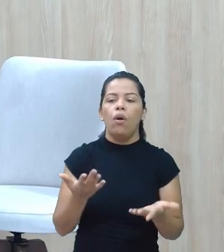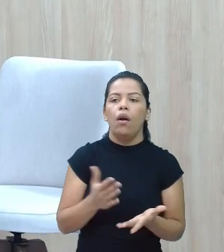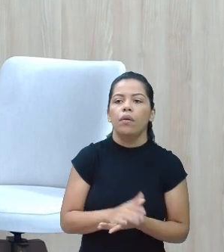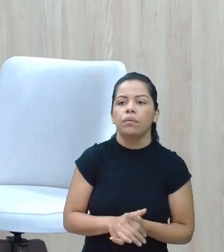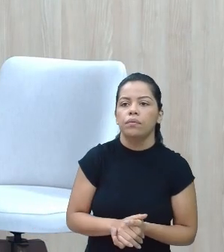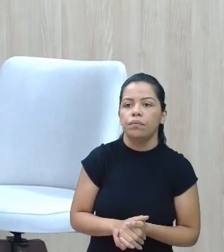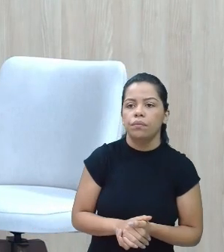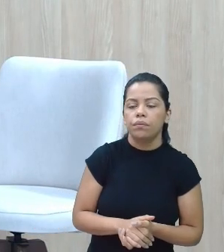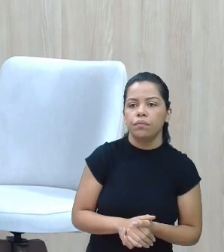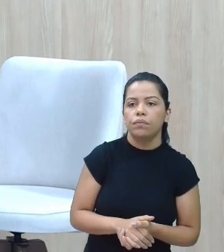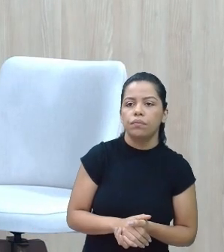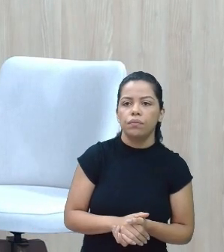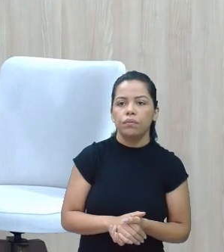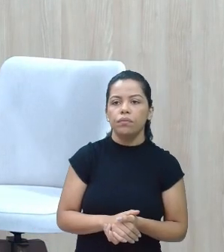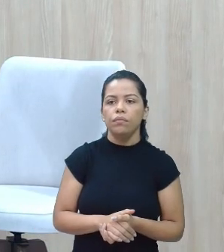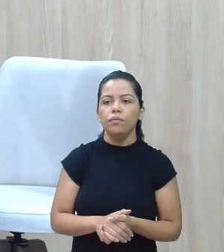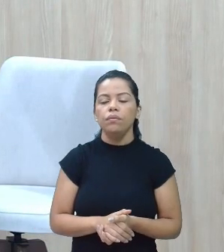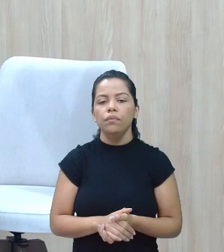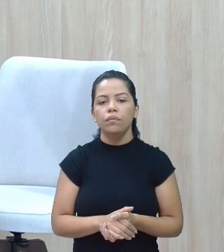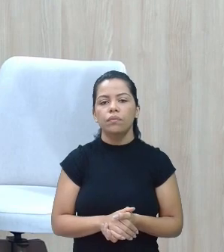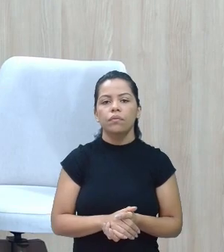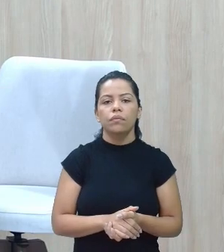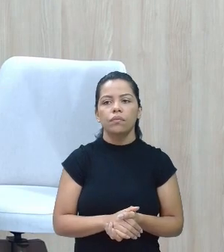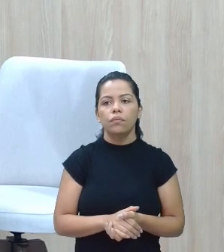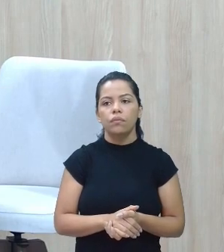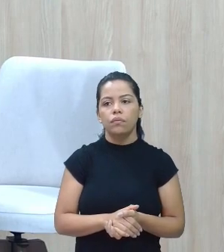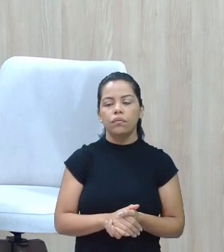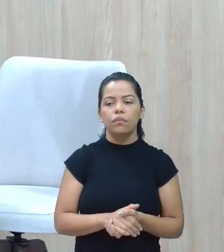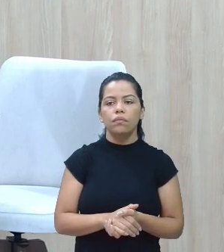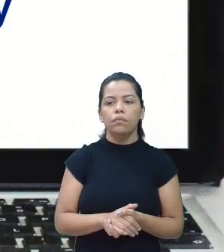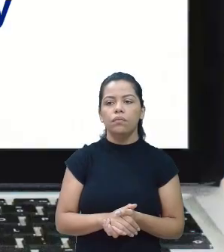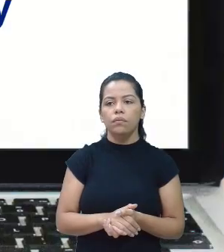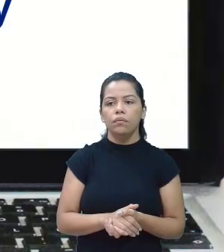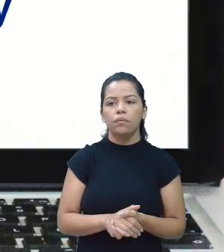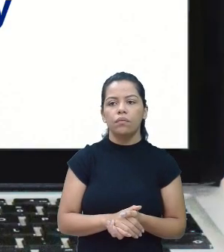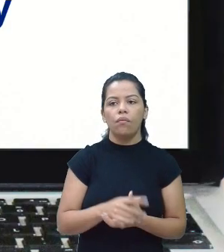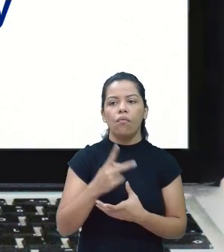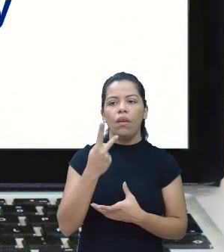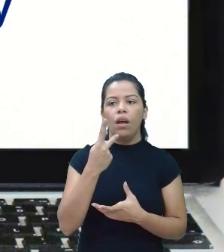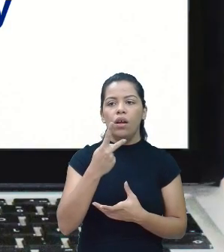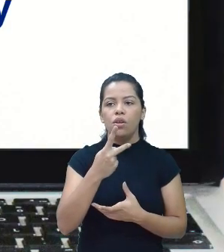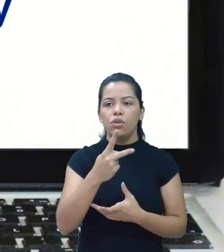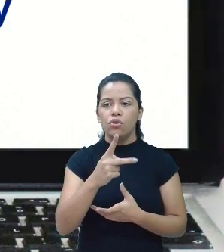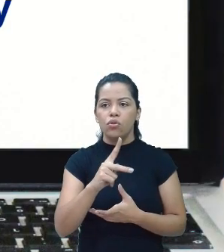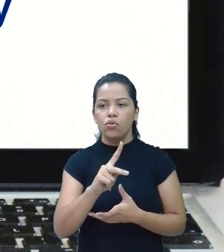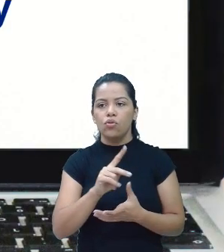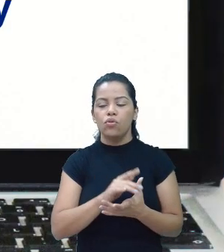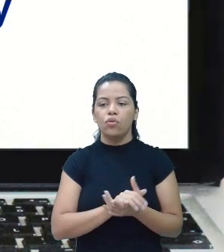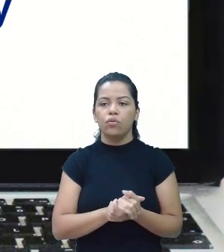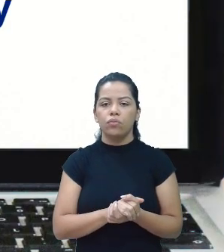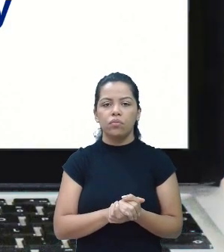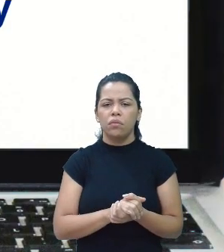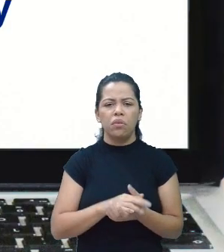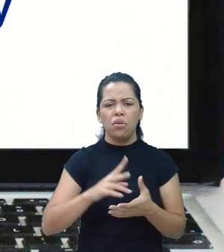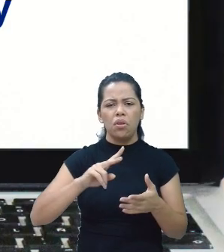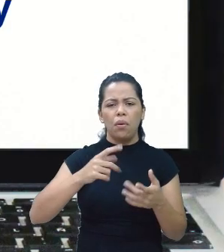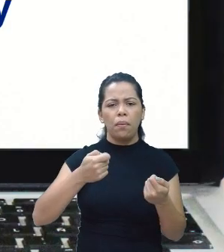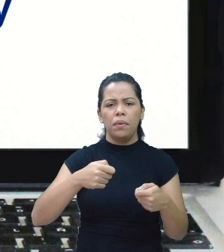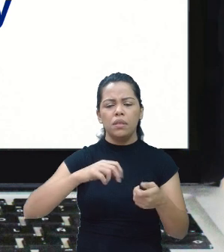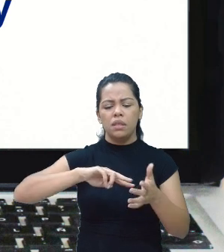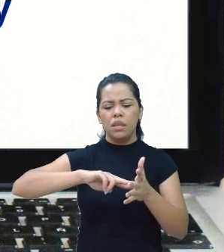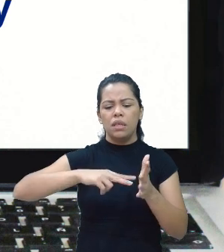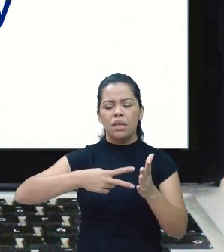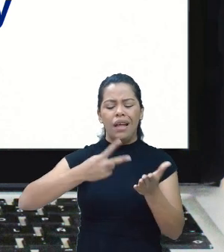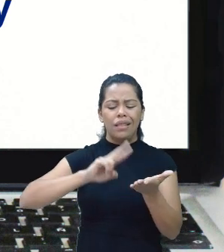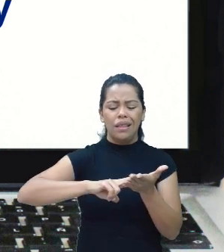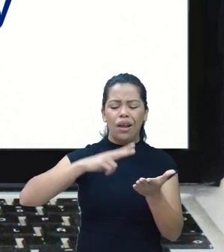olha lá, saudação final. Your faithfully, yours truly, yours sincerely, truly yours. Não adianta traduzir ao pé da letra porque não